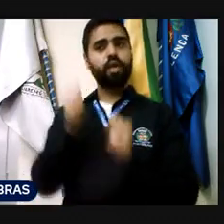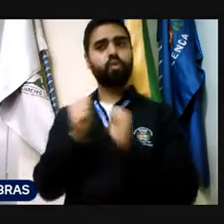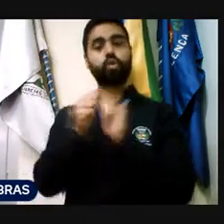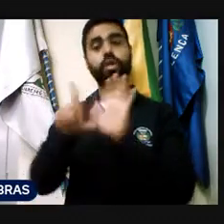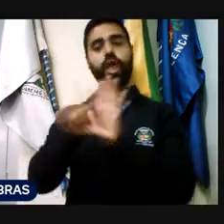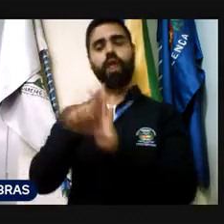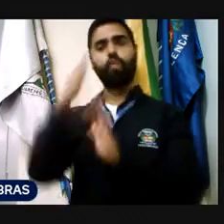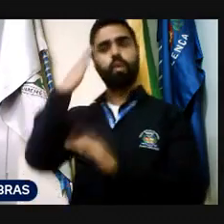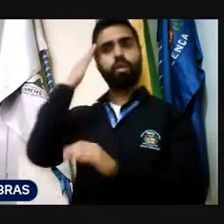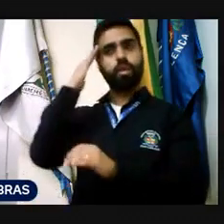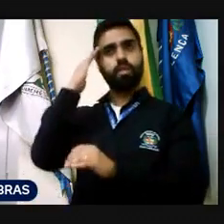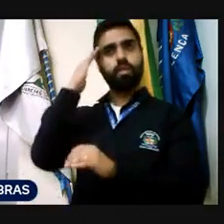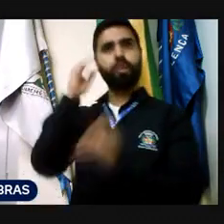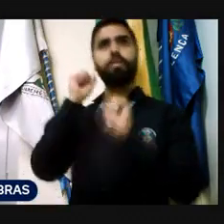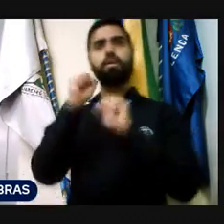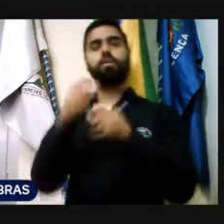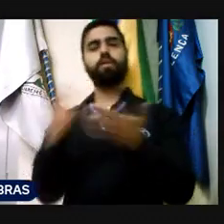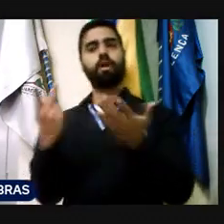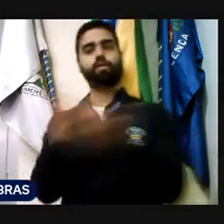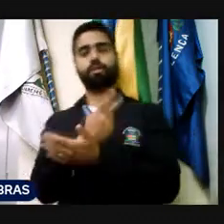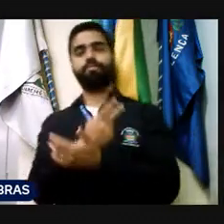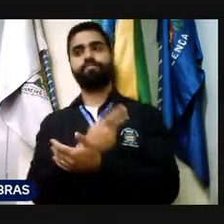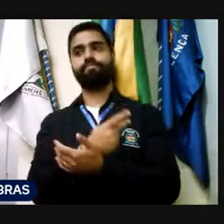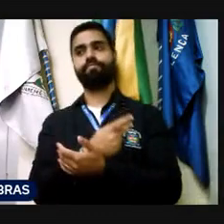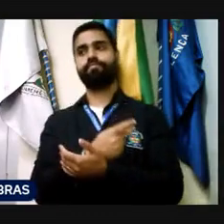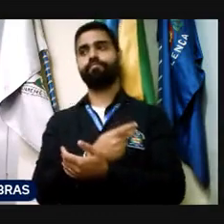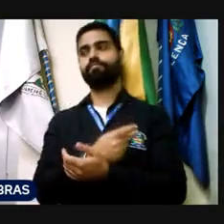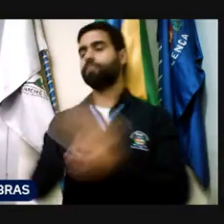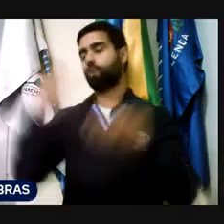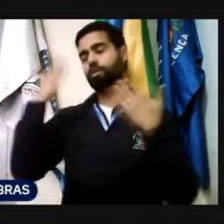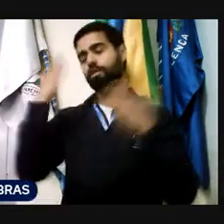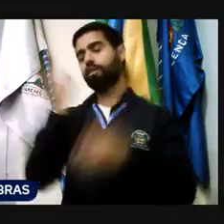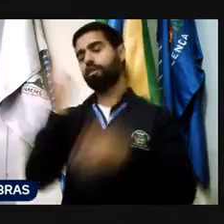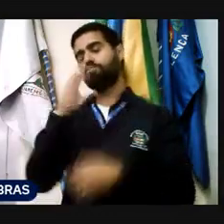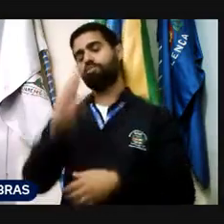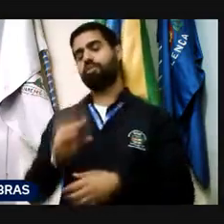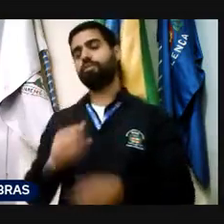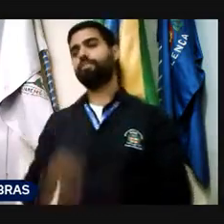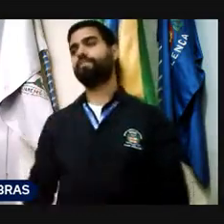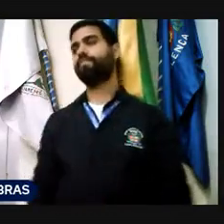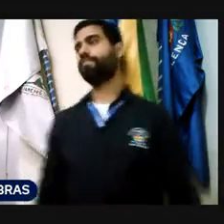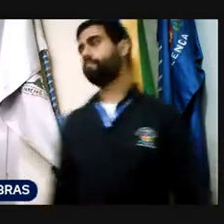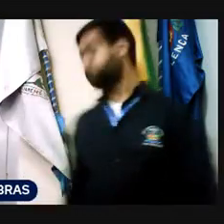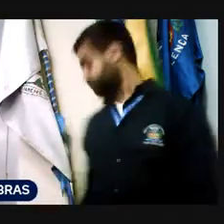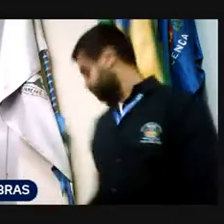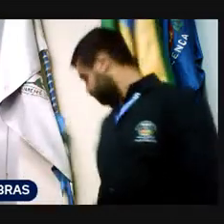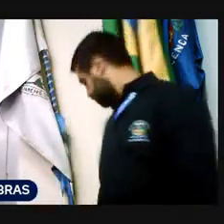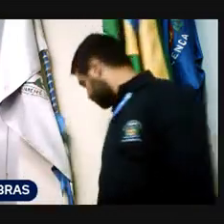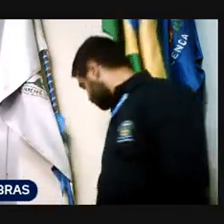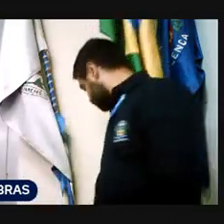um entendimento para que isso possa acontecer. Senhor presidente, é o que eu queria colocar, e muito obrigado.